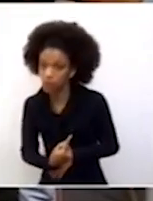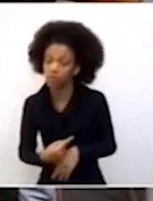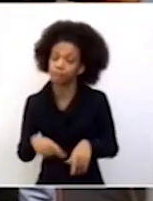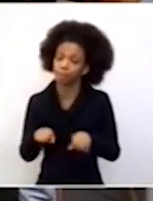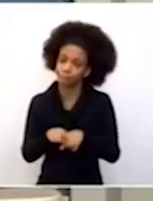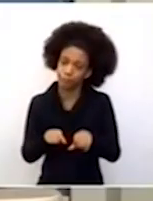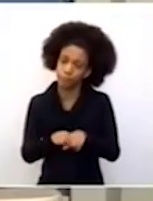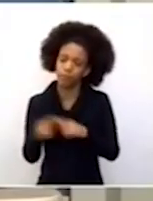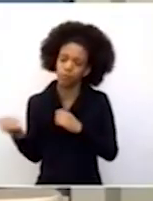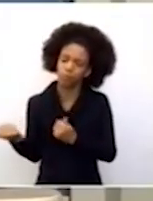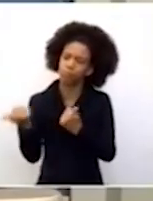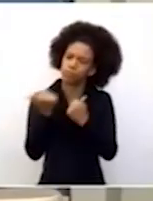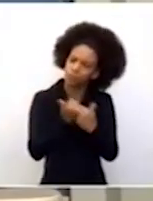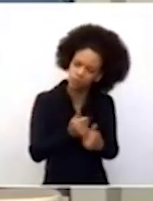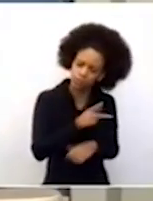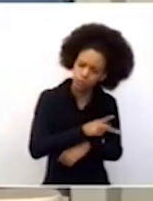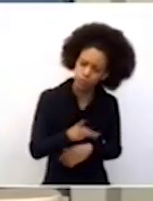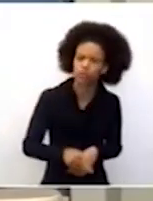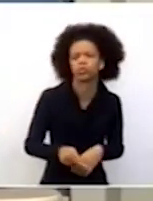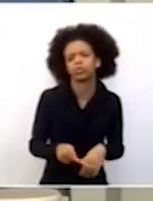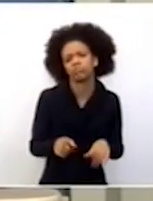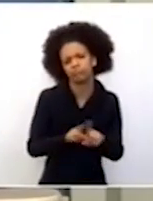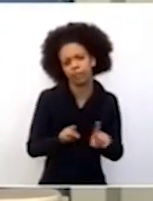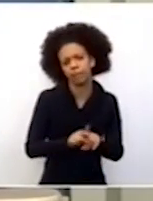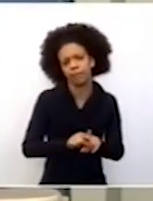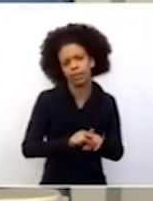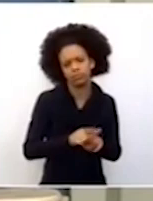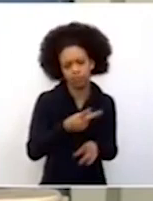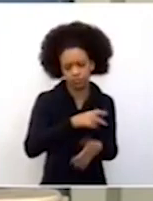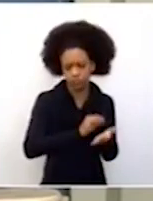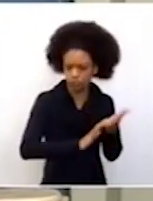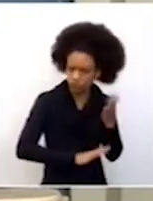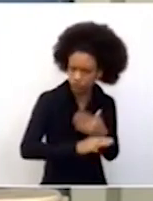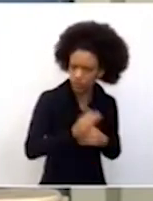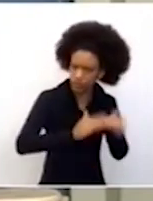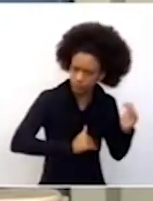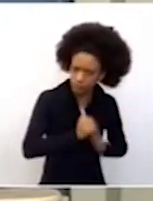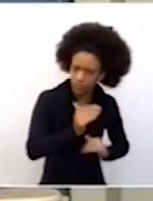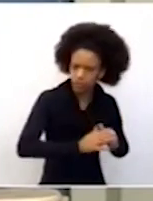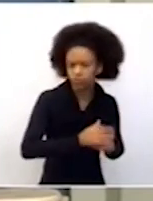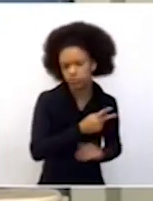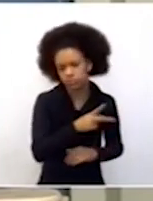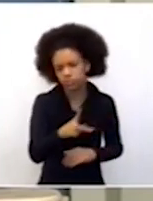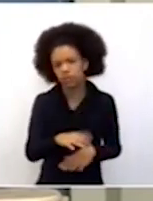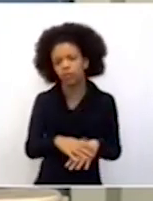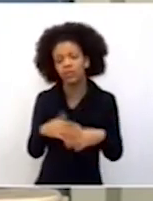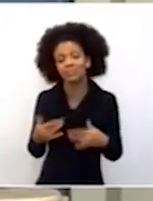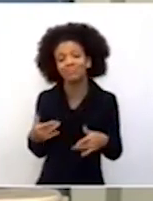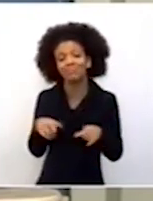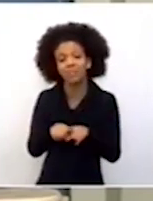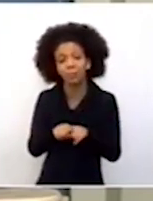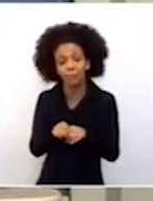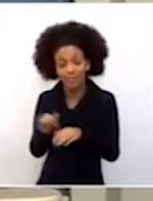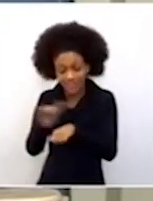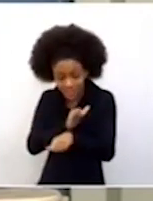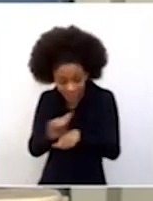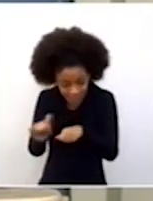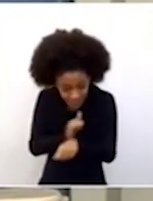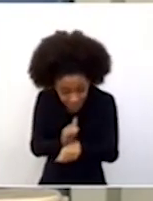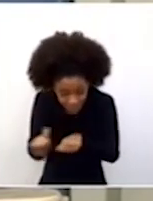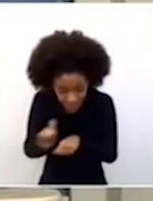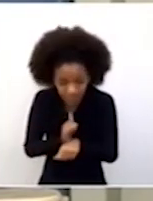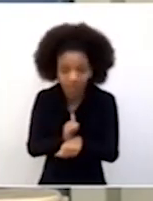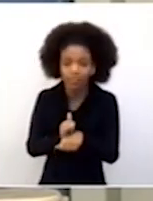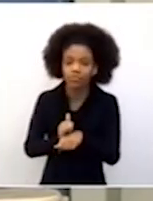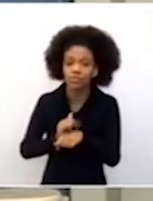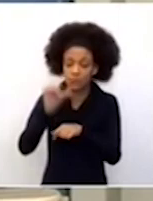como apoiadores, os professores com as suas ações, e encontrar assim mecanismos e meios que nós podemos assim minimizar